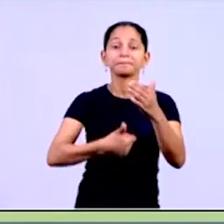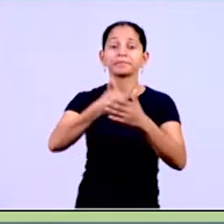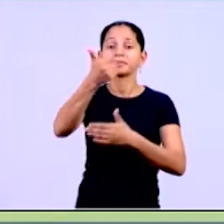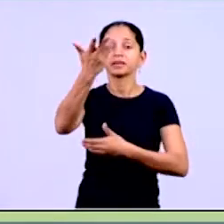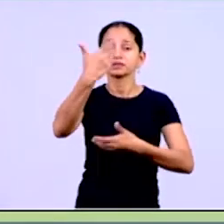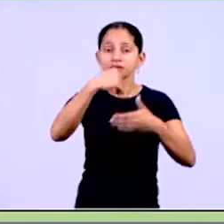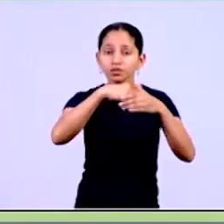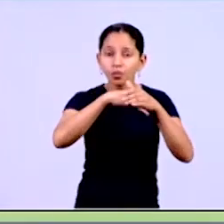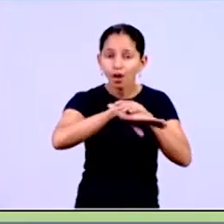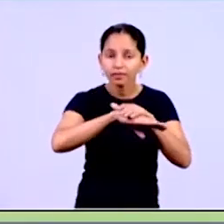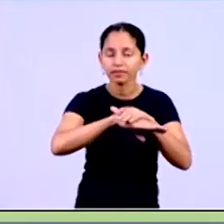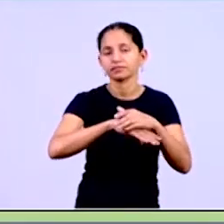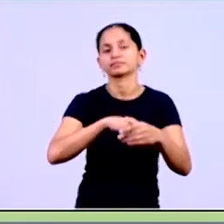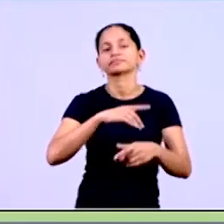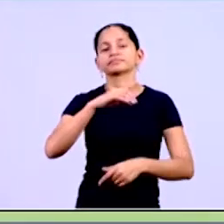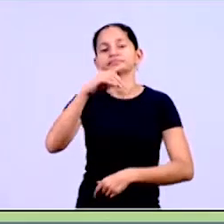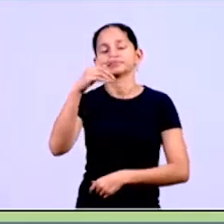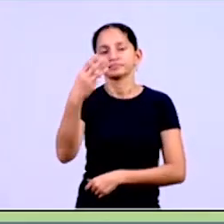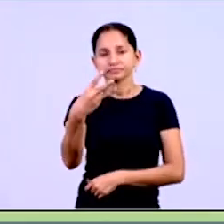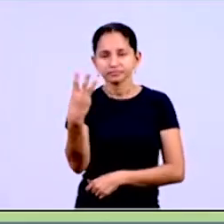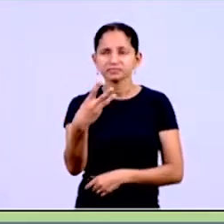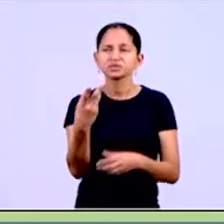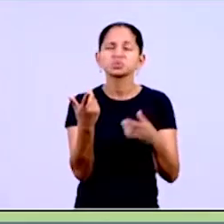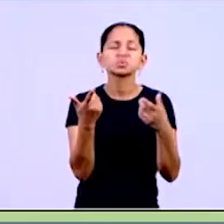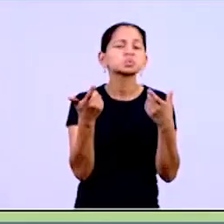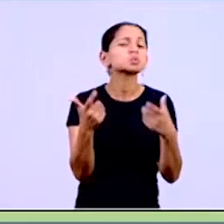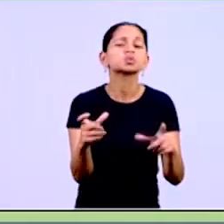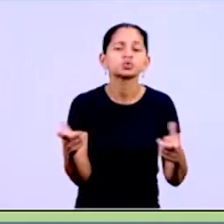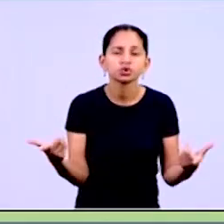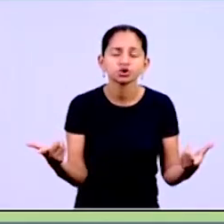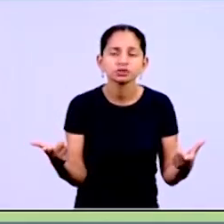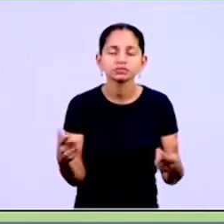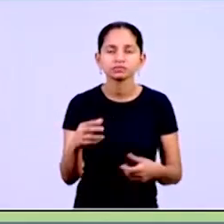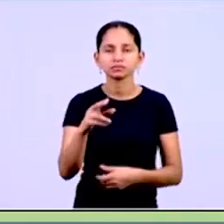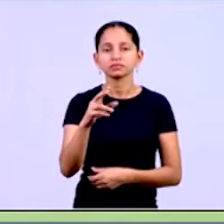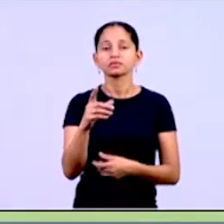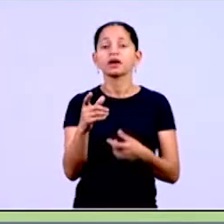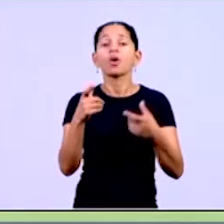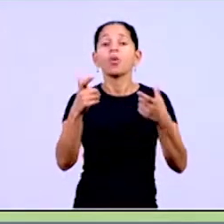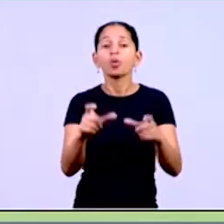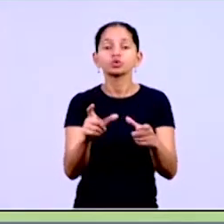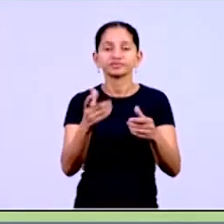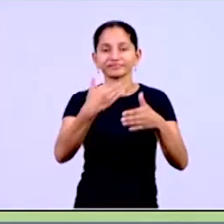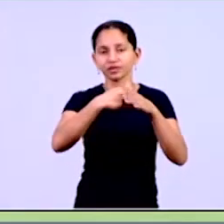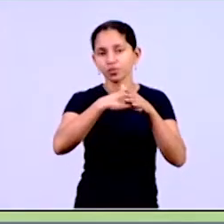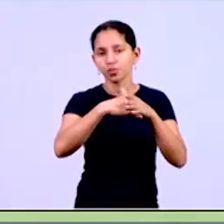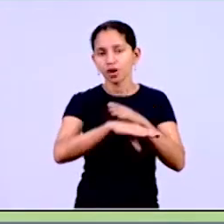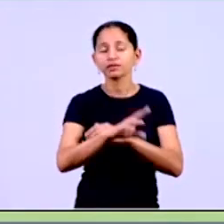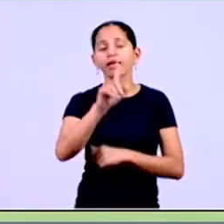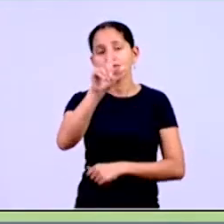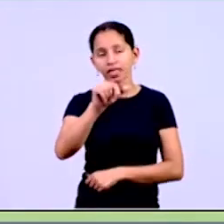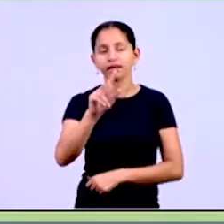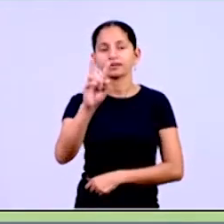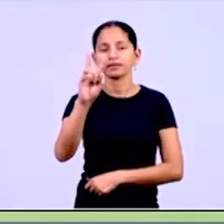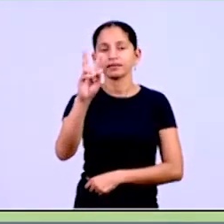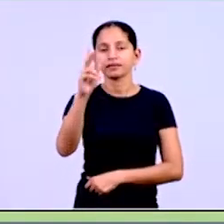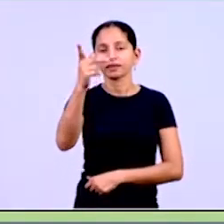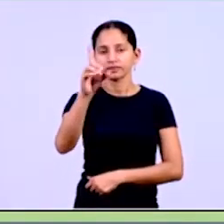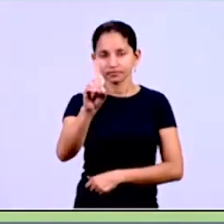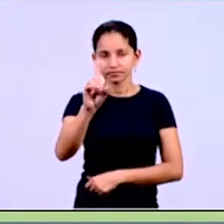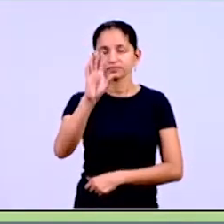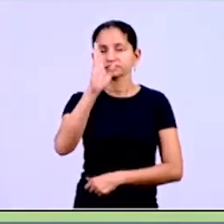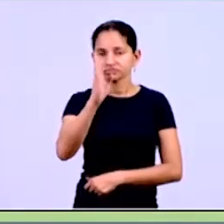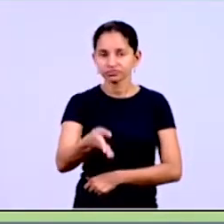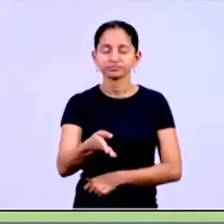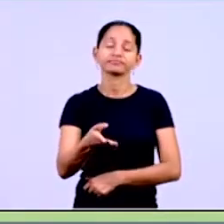RAM. A unidade de armazenamento, onde eu vou armazenar informações por longo período, né, os HDs. E agora,